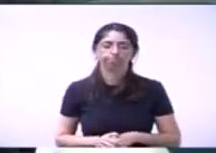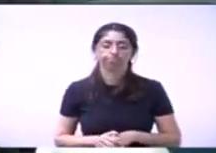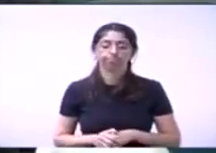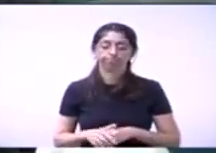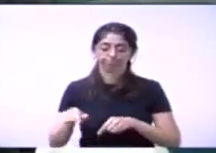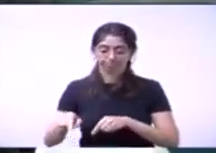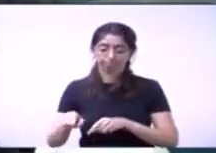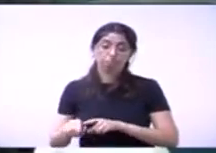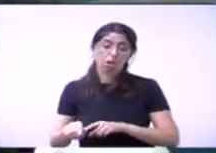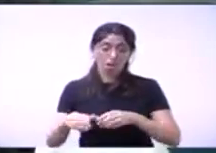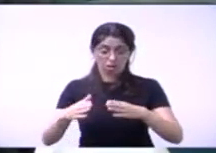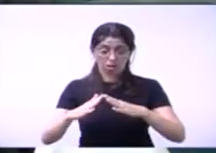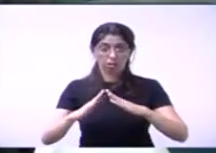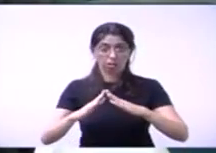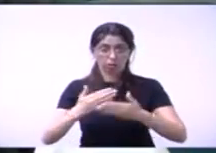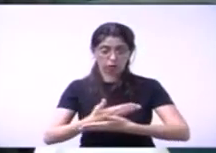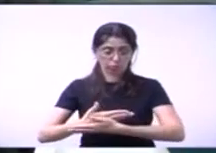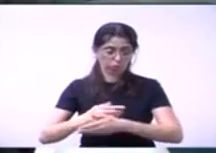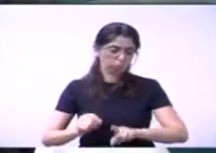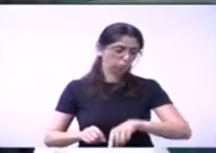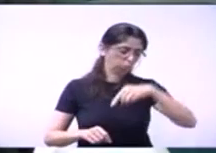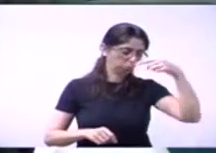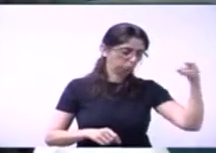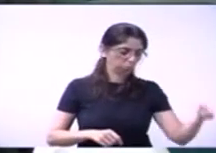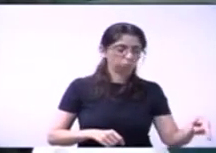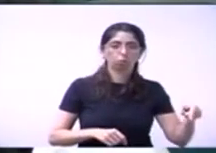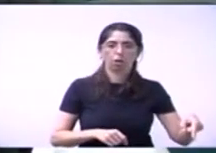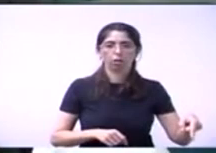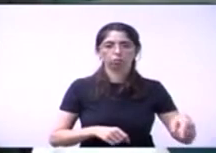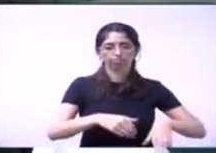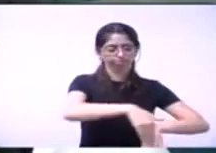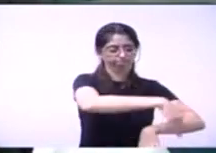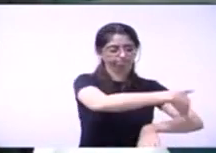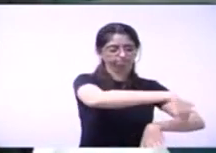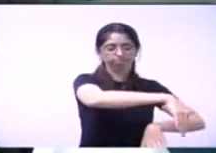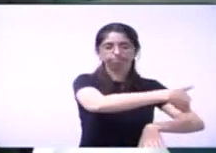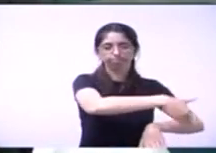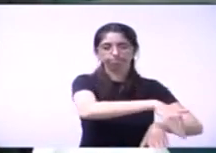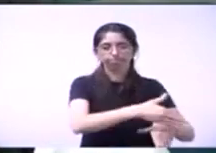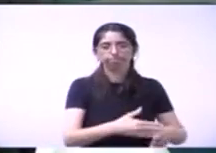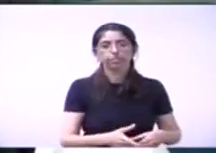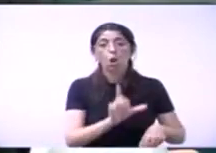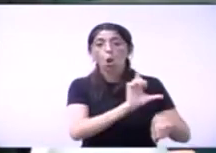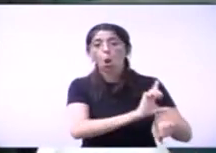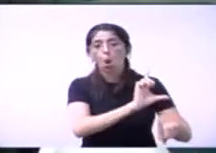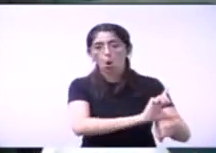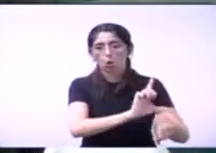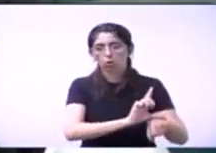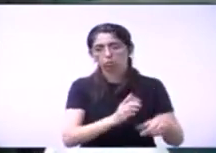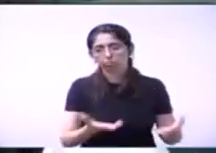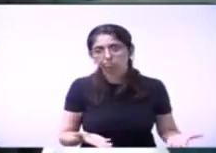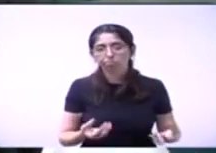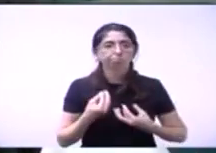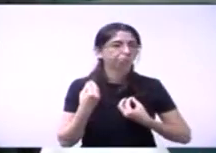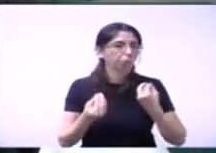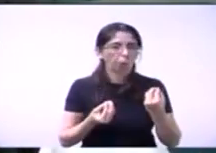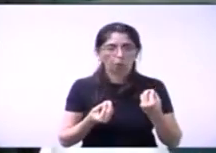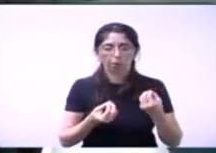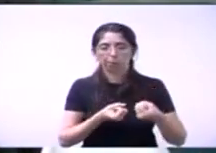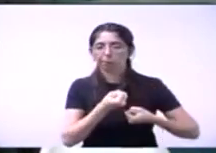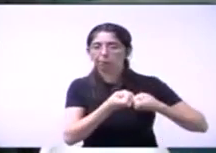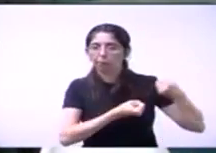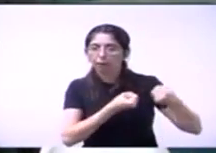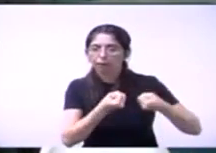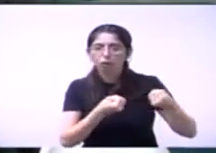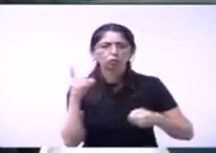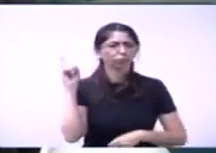da via é guia rebaixada, por causa dos comércios e casas. E, diante disso, há uma grande